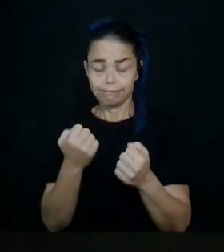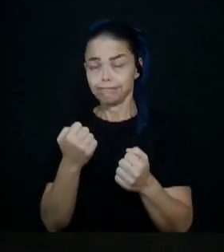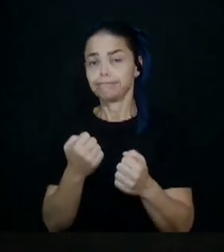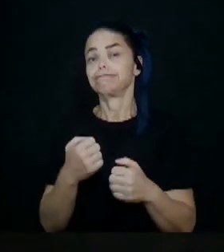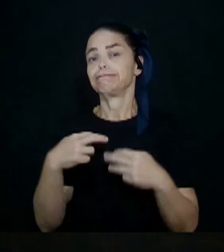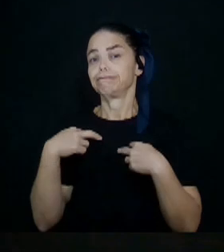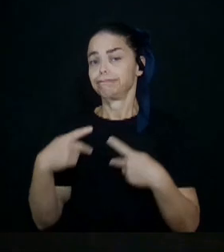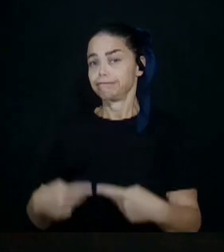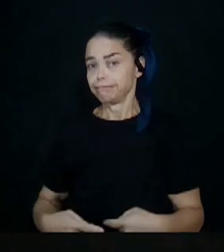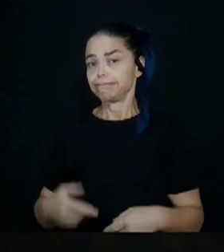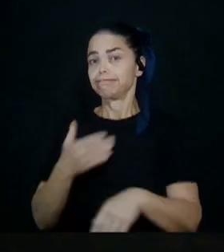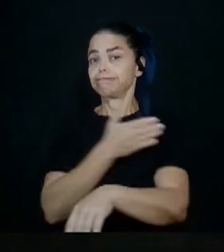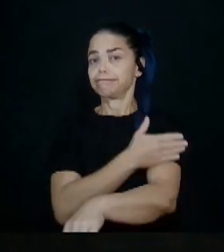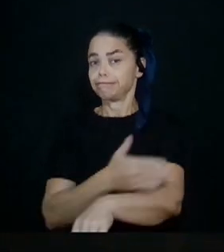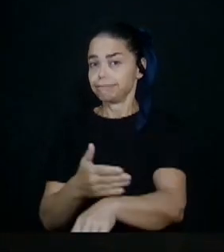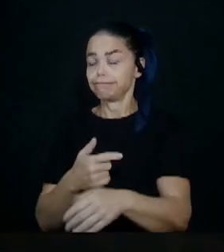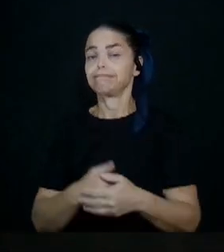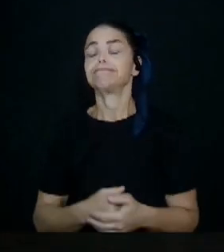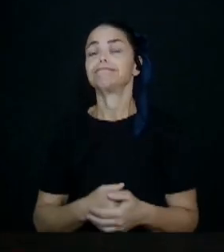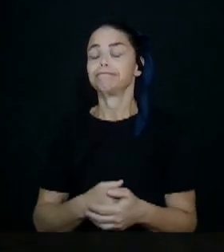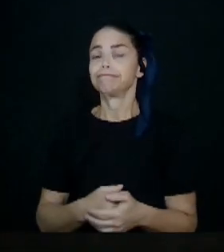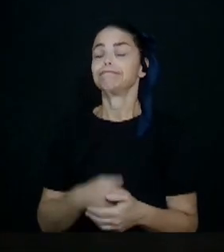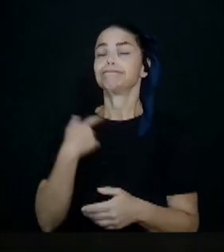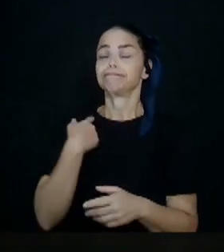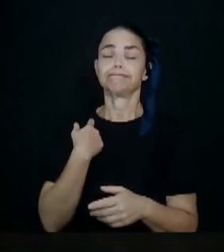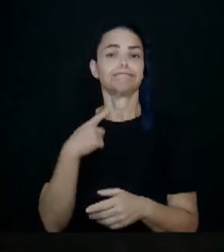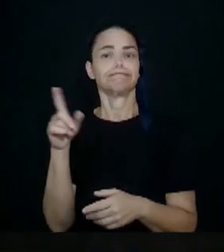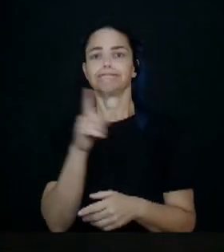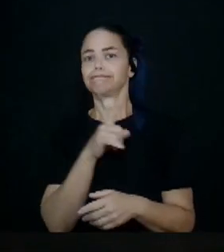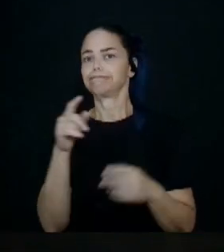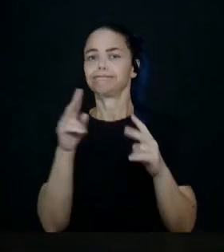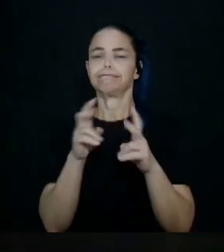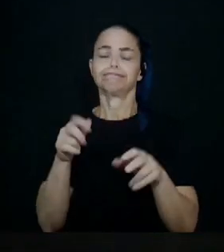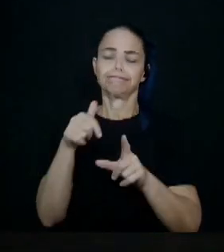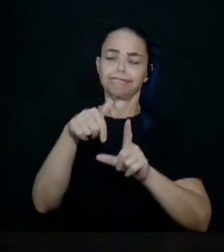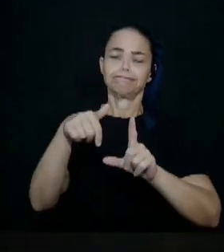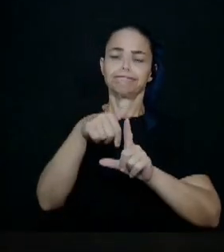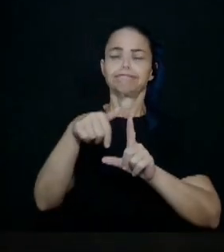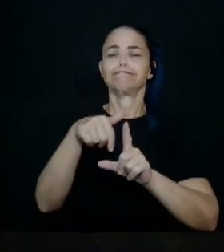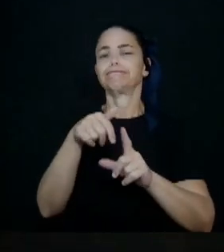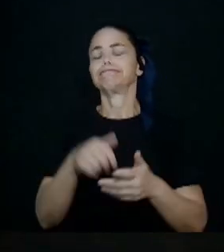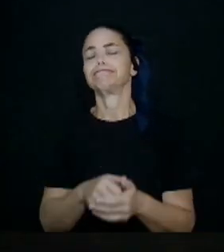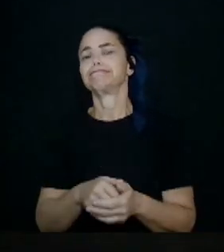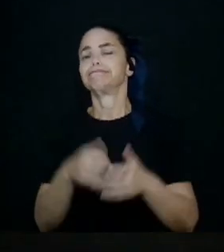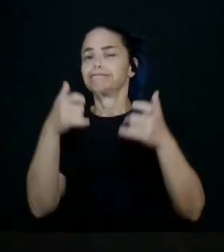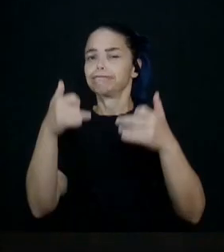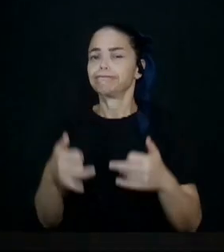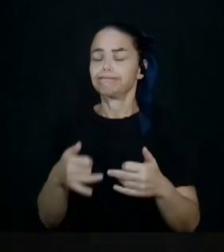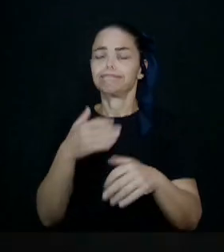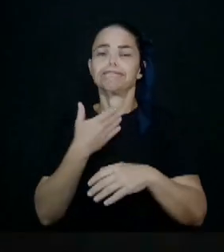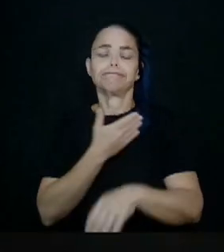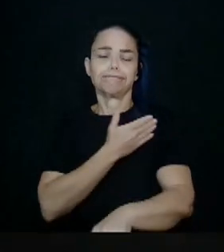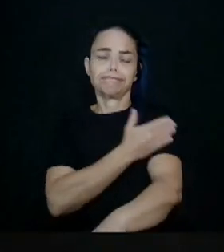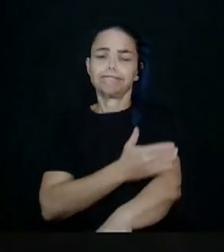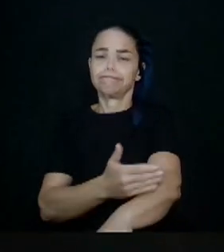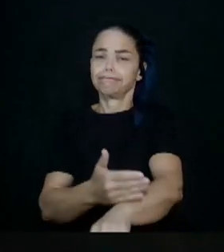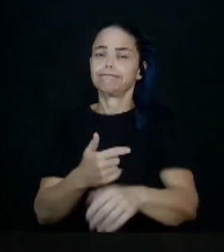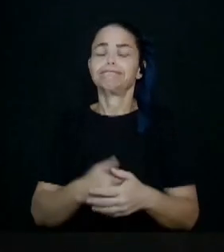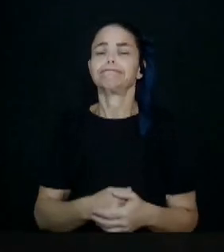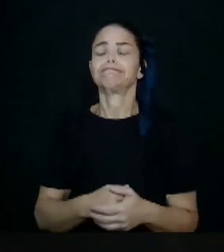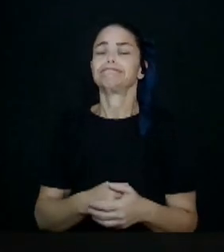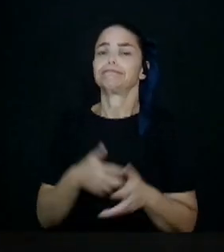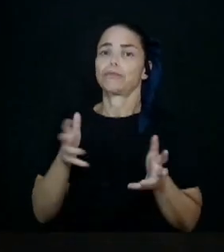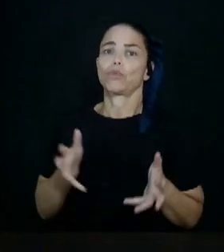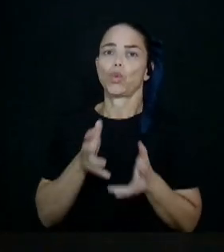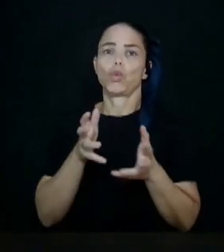estudos. No fim das contas, o chamado efeito Pateta não fala sobre desenho, fala sobre nós, sobre como pequenas atitudes, impulsividade e